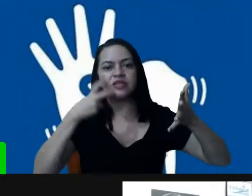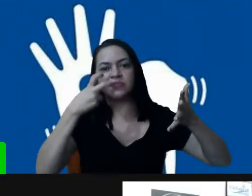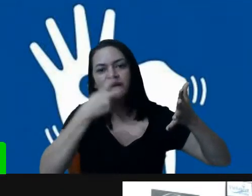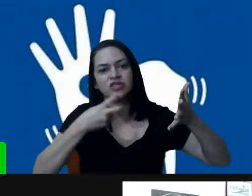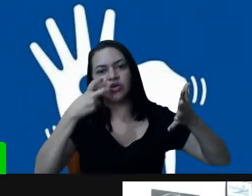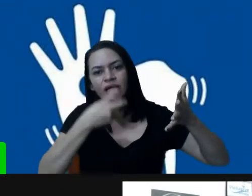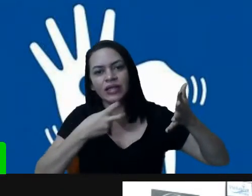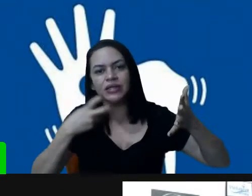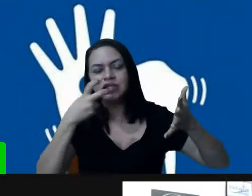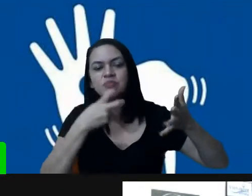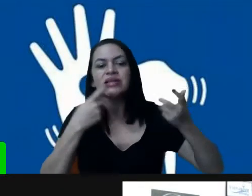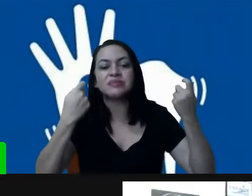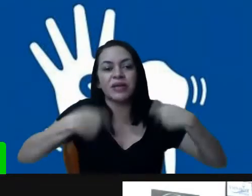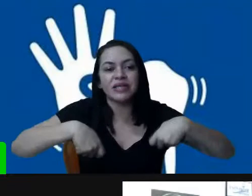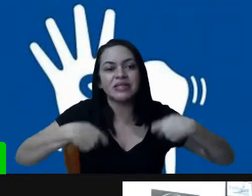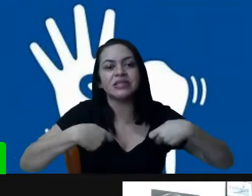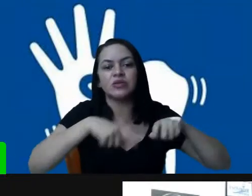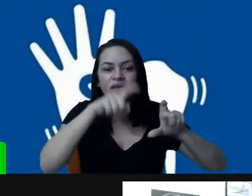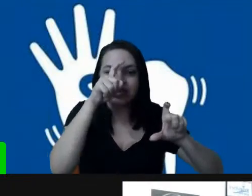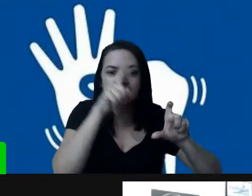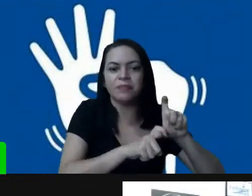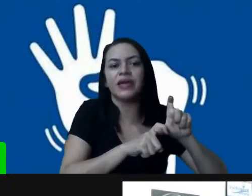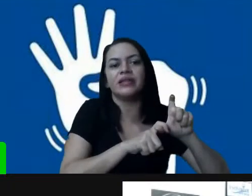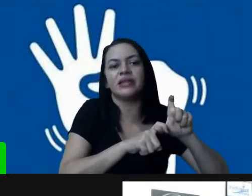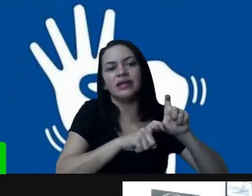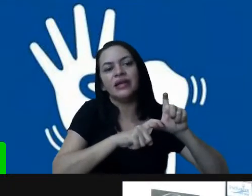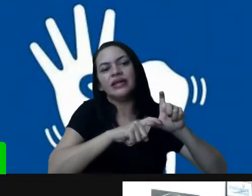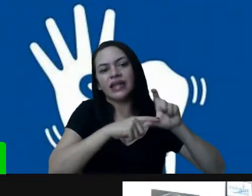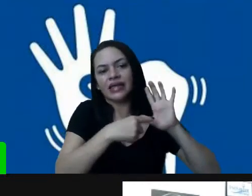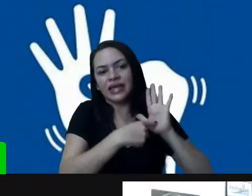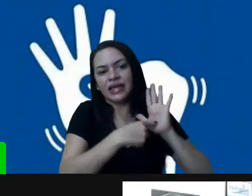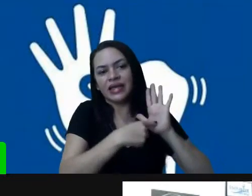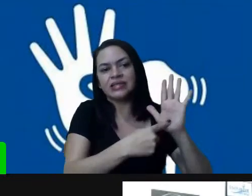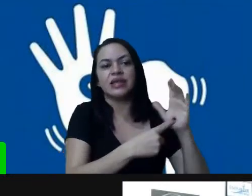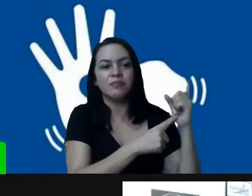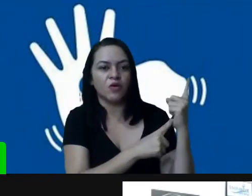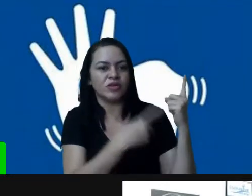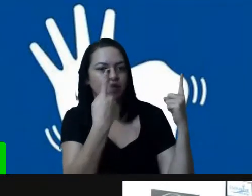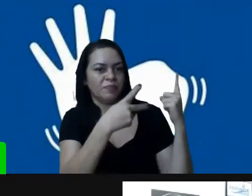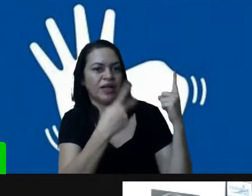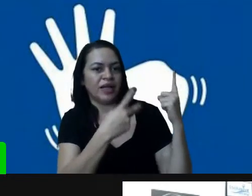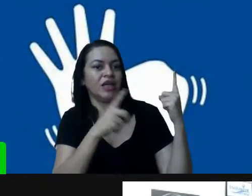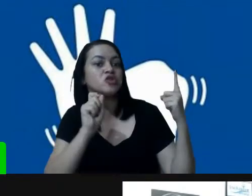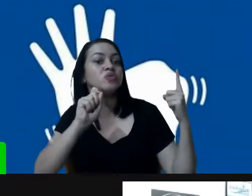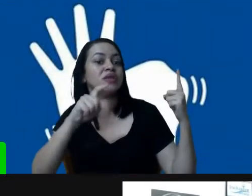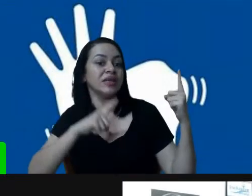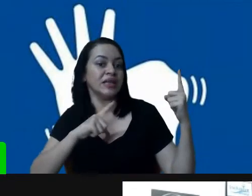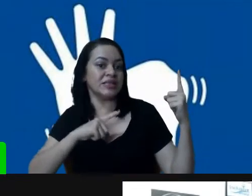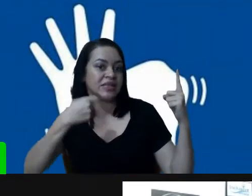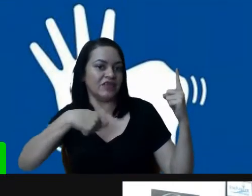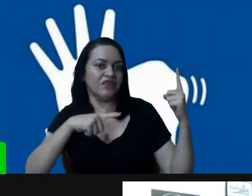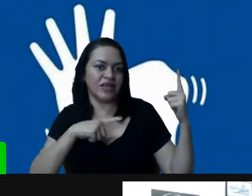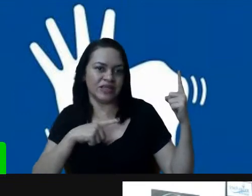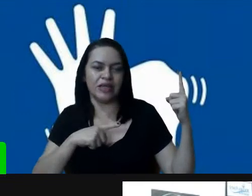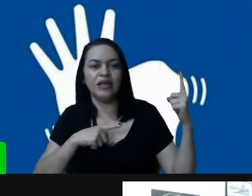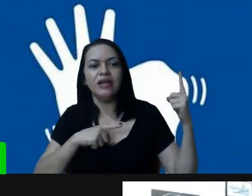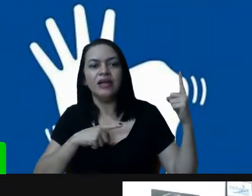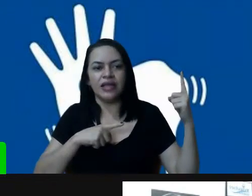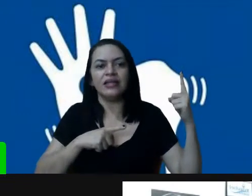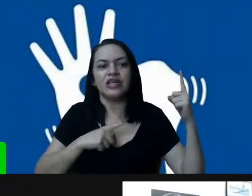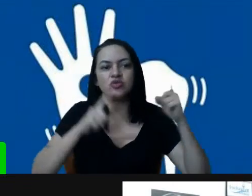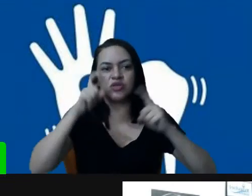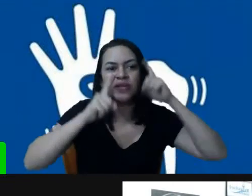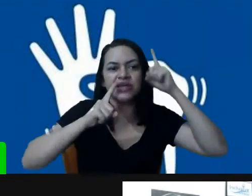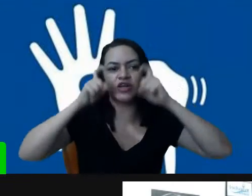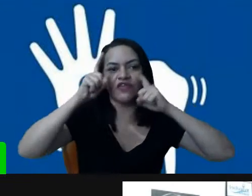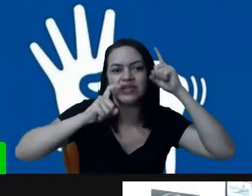nenhuma espécie de oralismo, eles precisam, eles dependem daqueles que demonstrem para eles o que que eles têm que fazer, né,